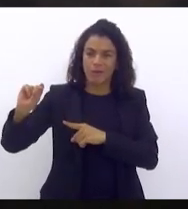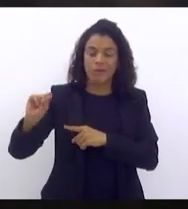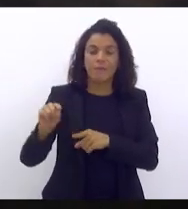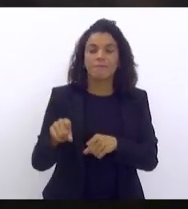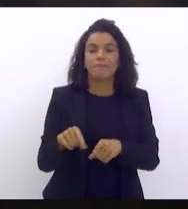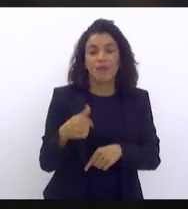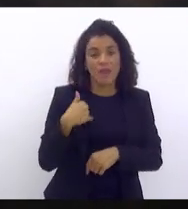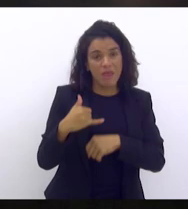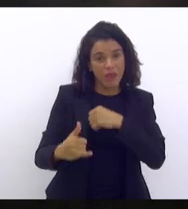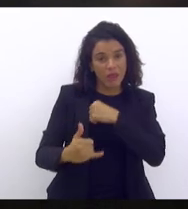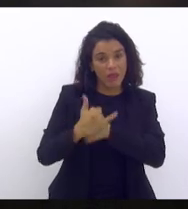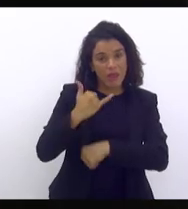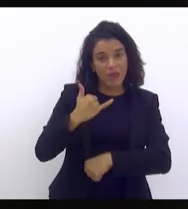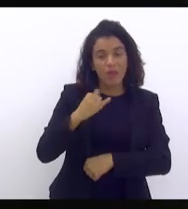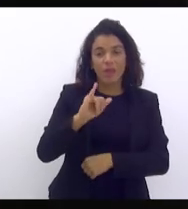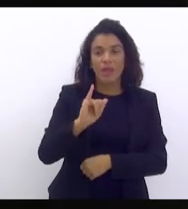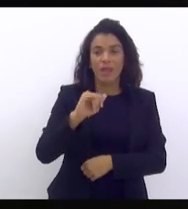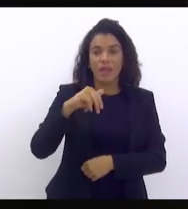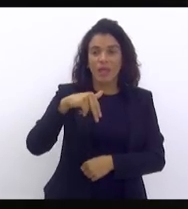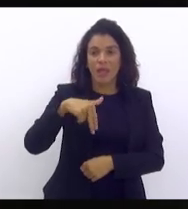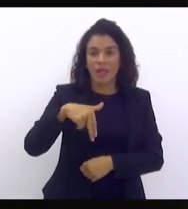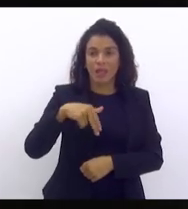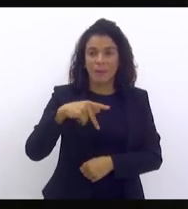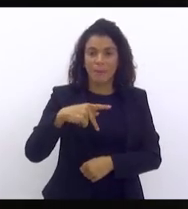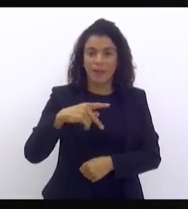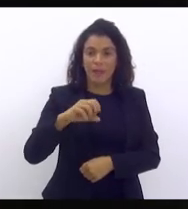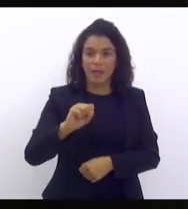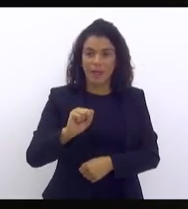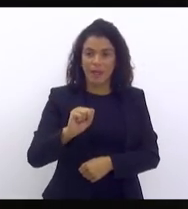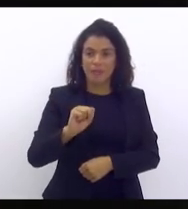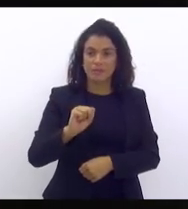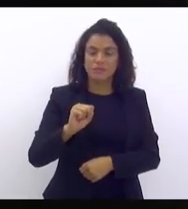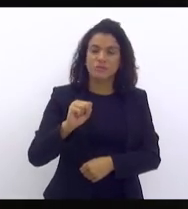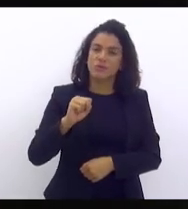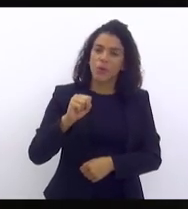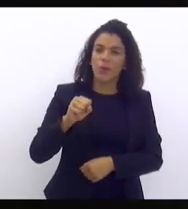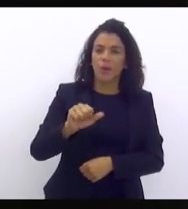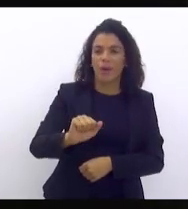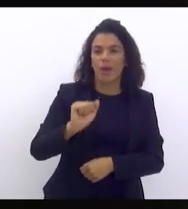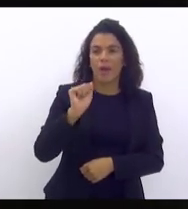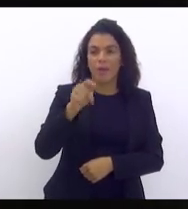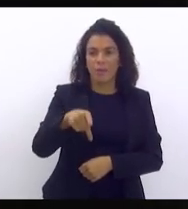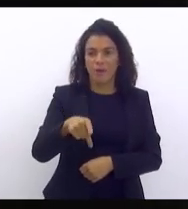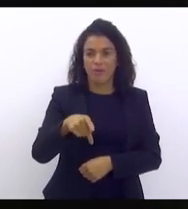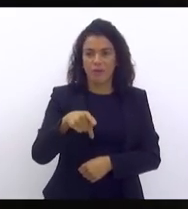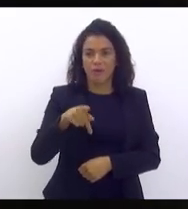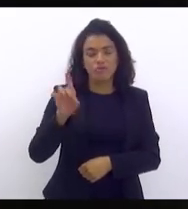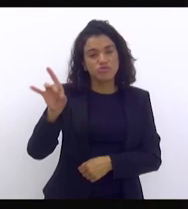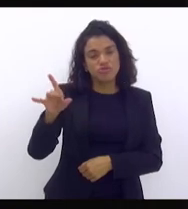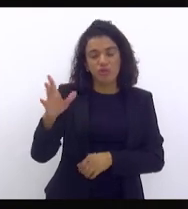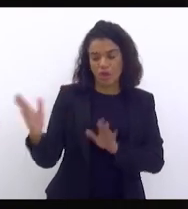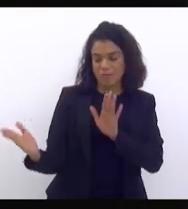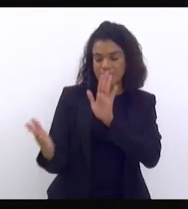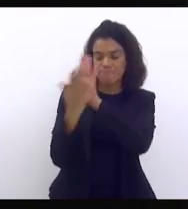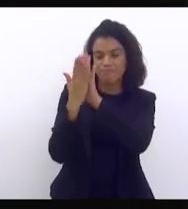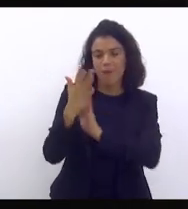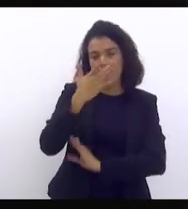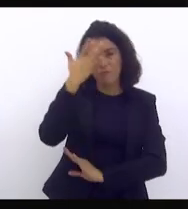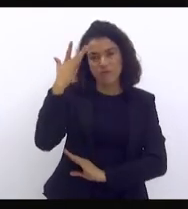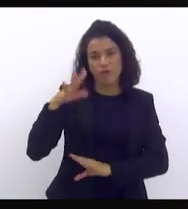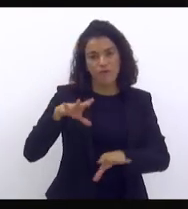Ainda fui enganado no INPS, com a aposentadoria. Só que eles bateram de frente com uma pessoa preparada no curso de